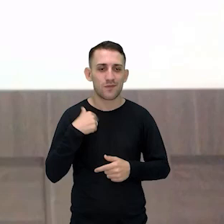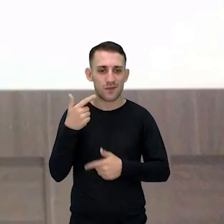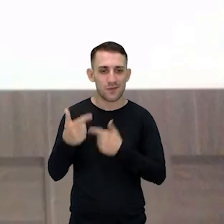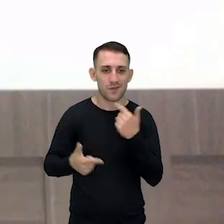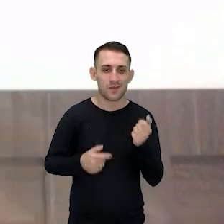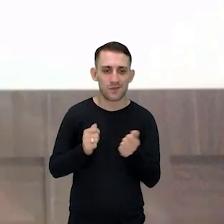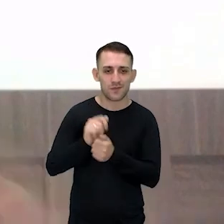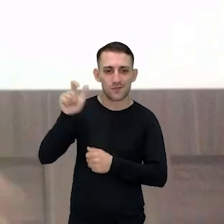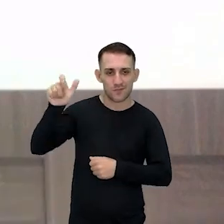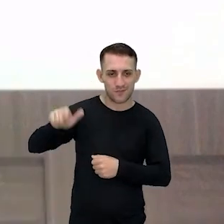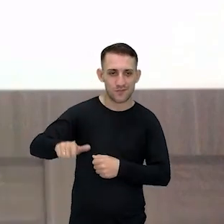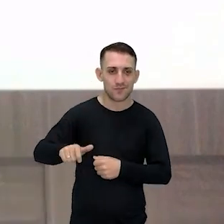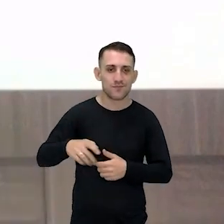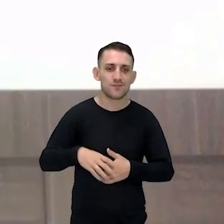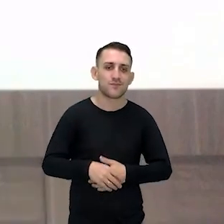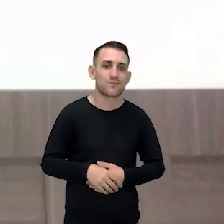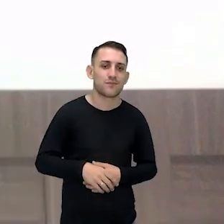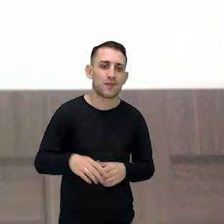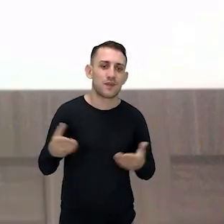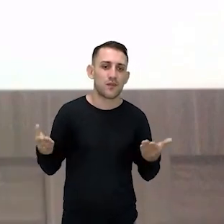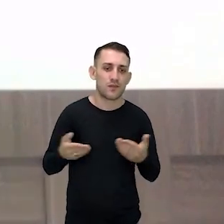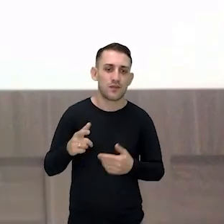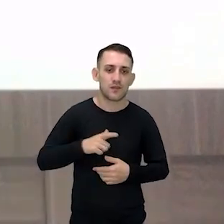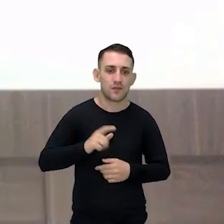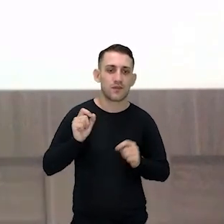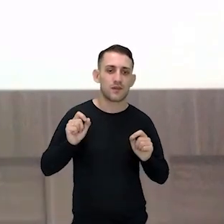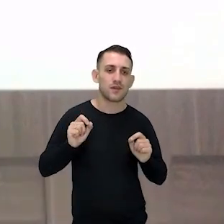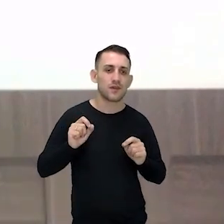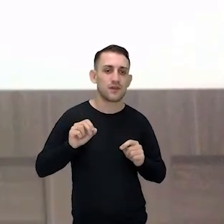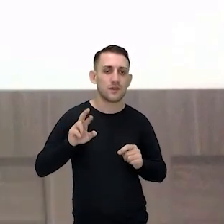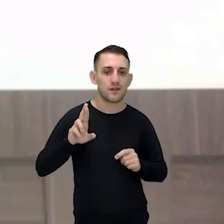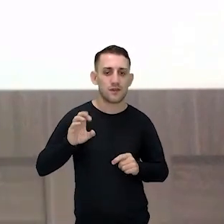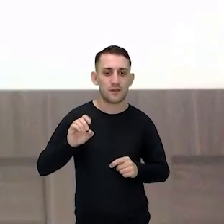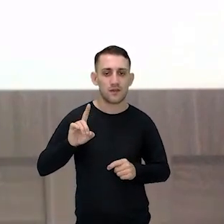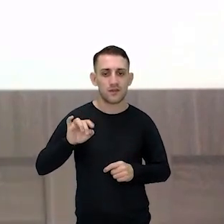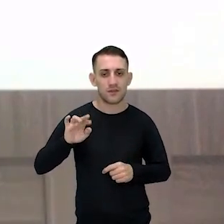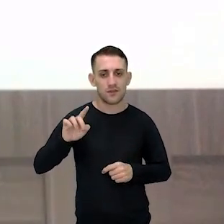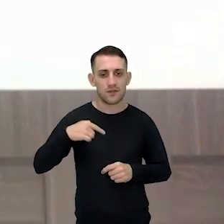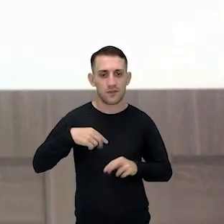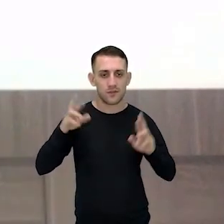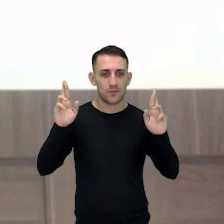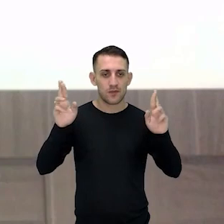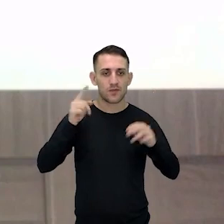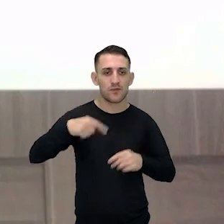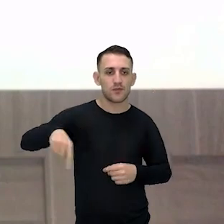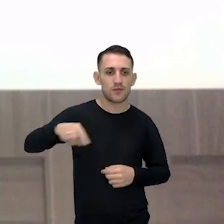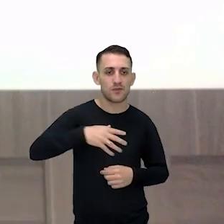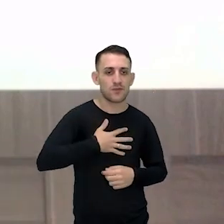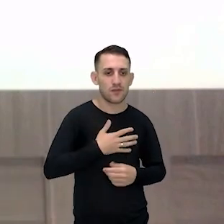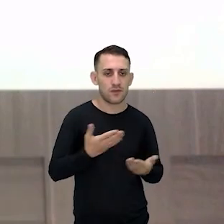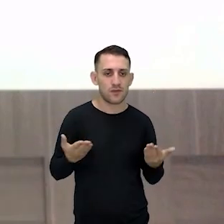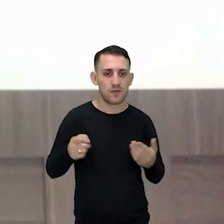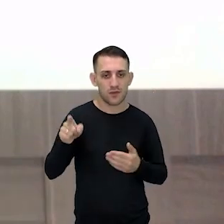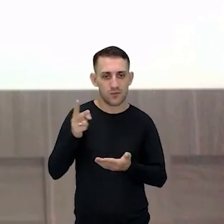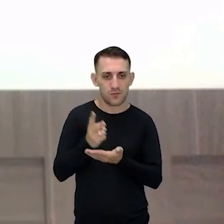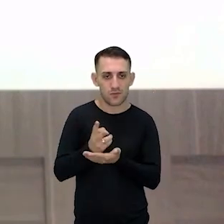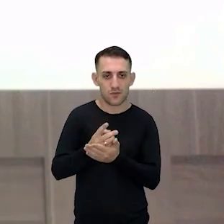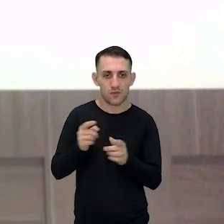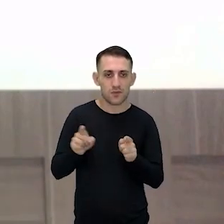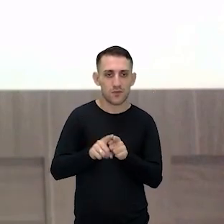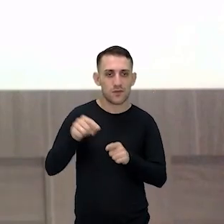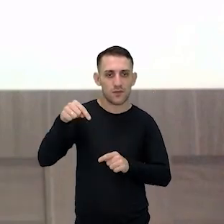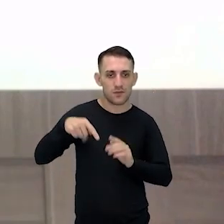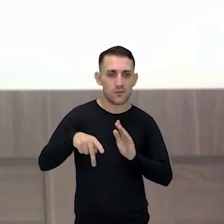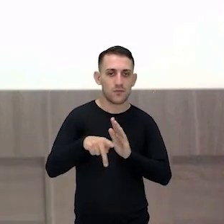ela, né, com elas. E agora eu passo então a palavra para o Rodrigo, espero que vocês tenham gostado, e agora o Rodrigo vai dar sequência aí à